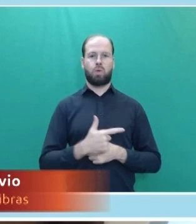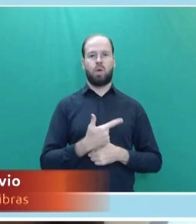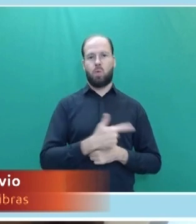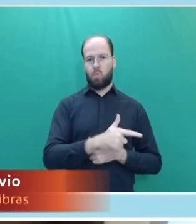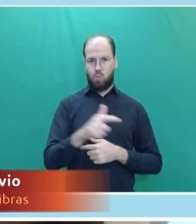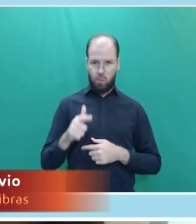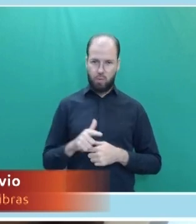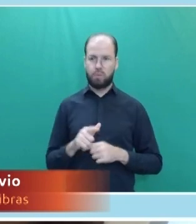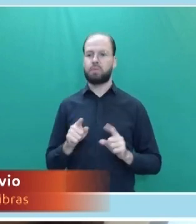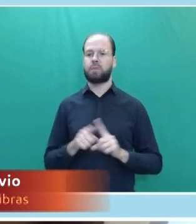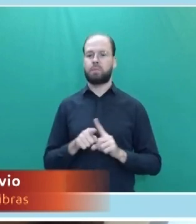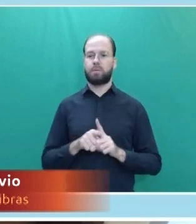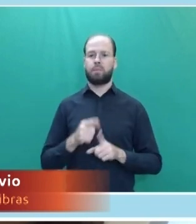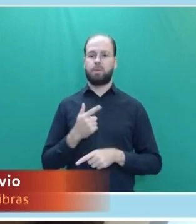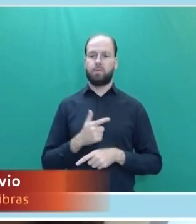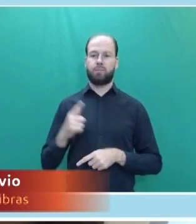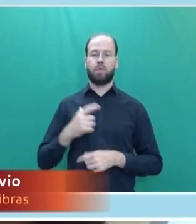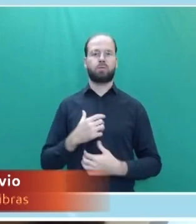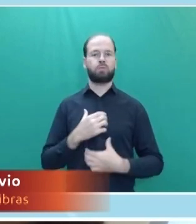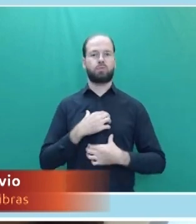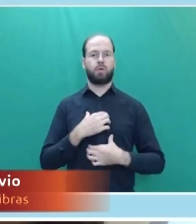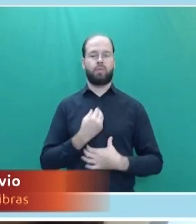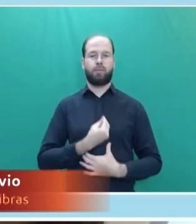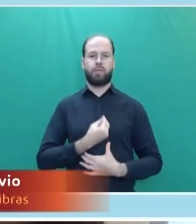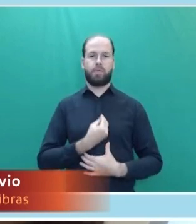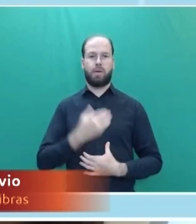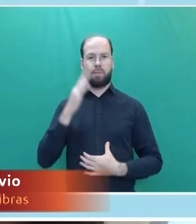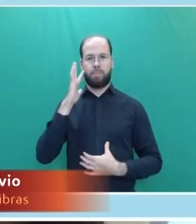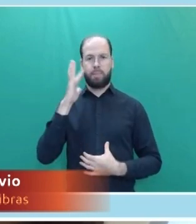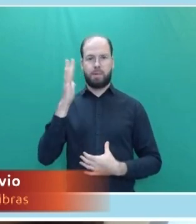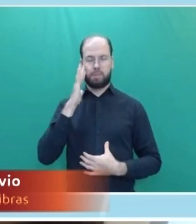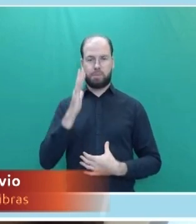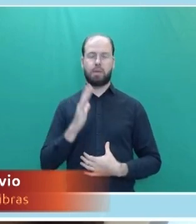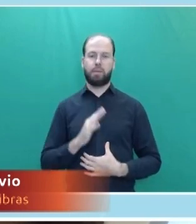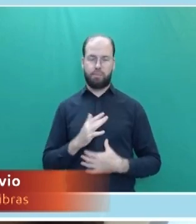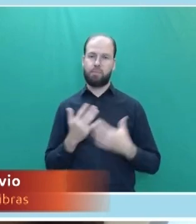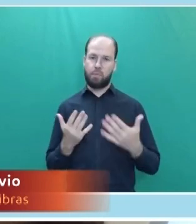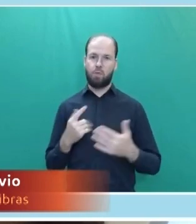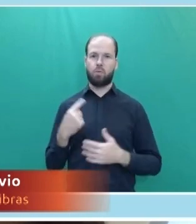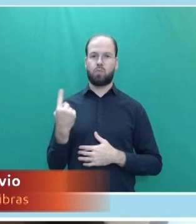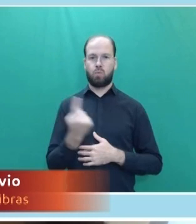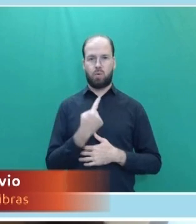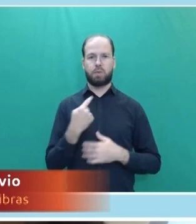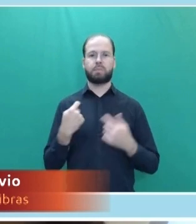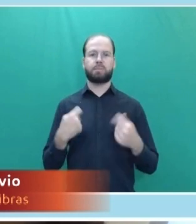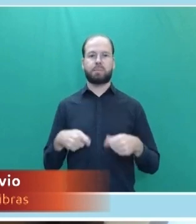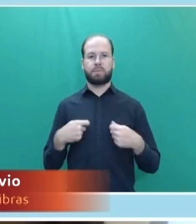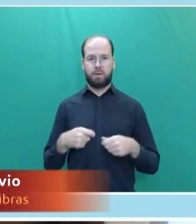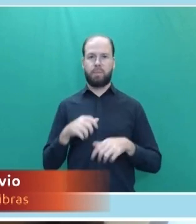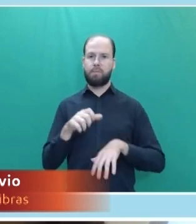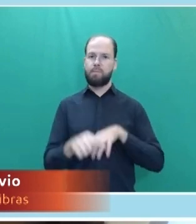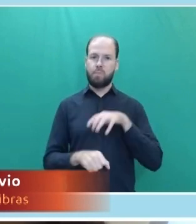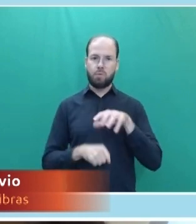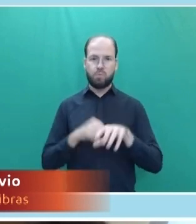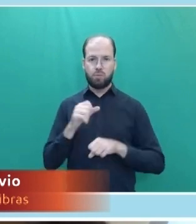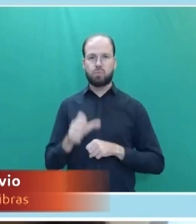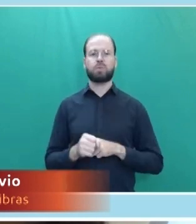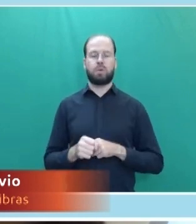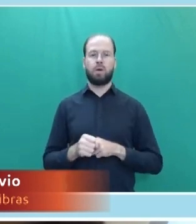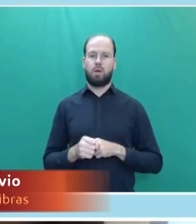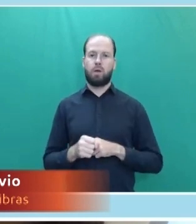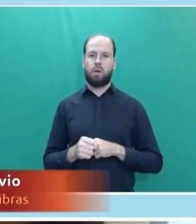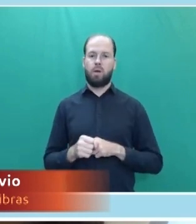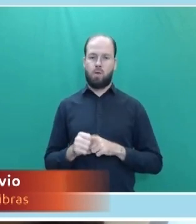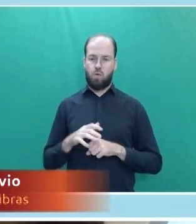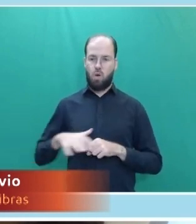sobre outras formas de vida, de se pensar, né? Então, a gente tem que buscar, né, enquanto